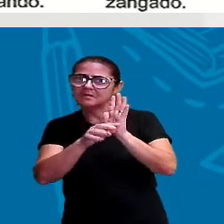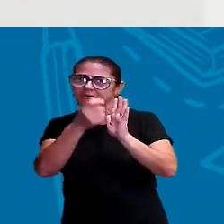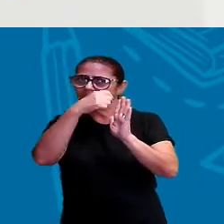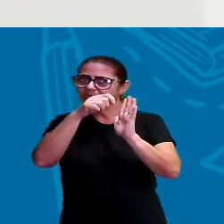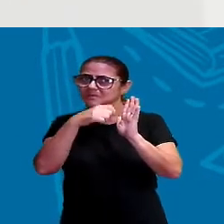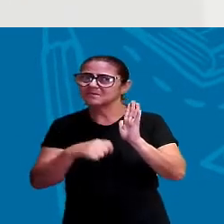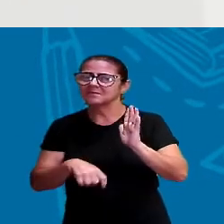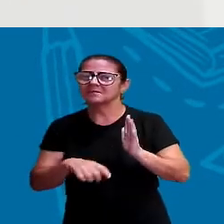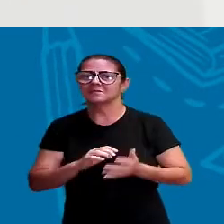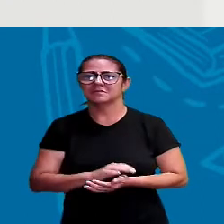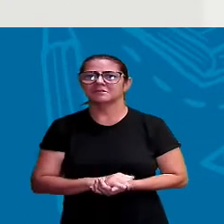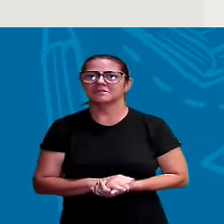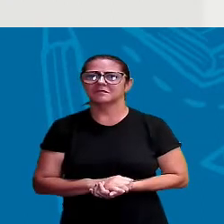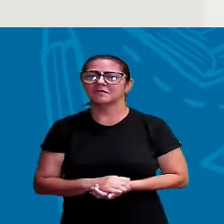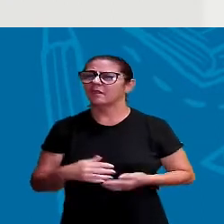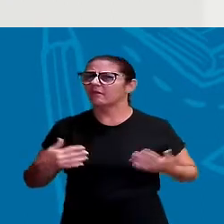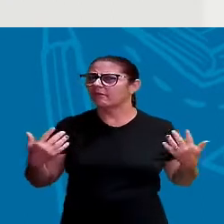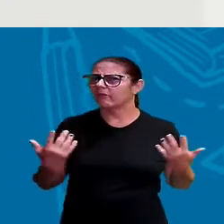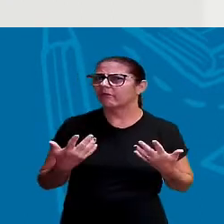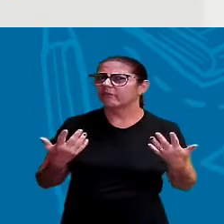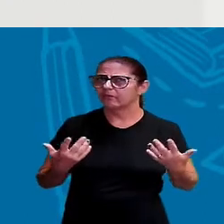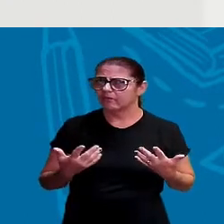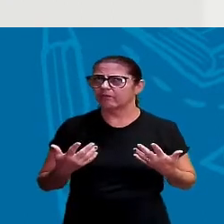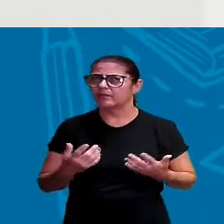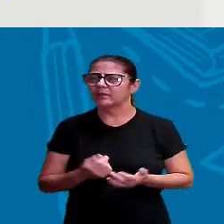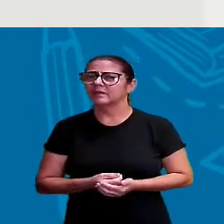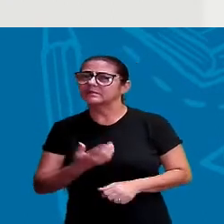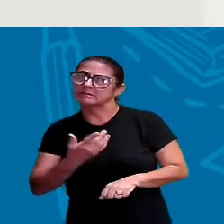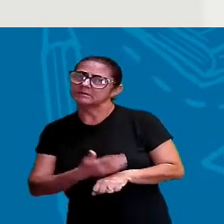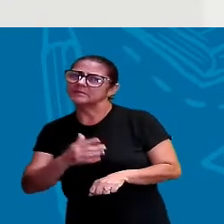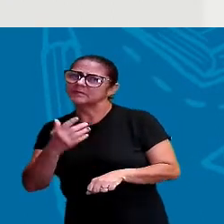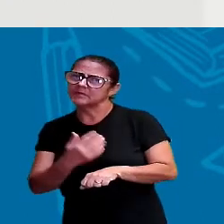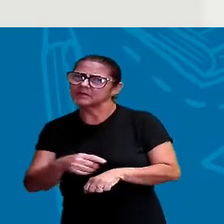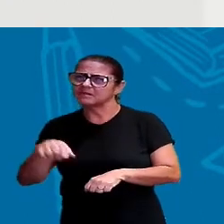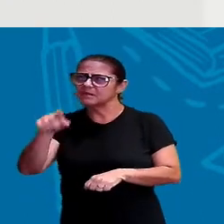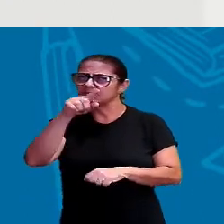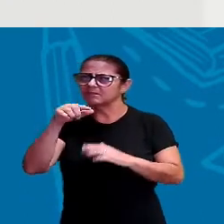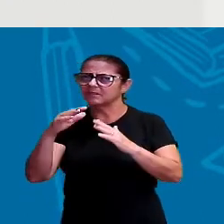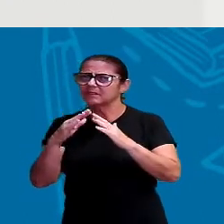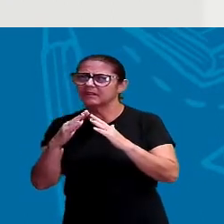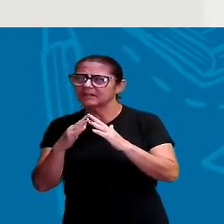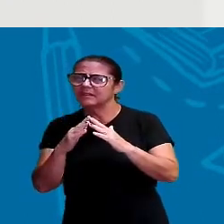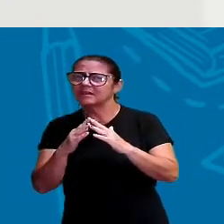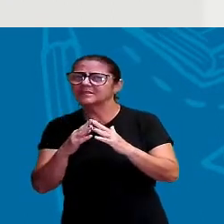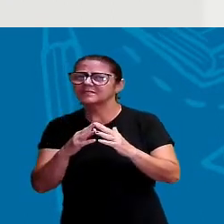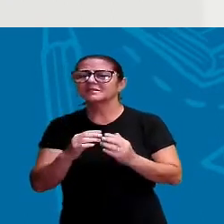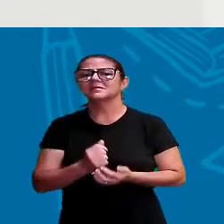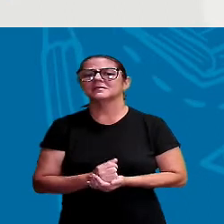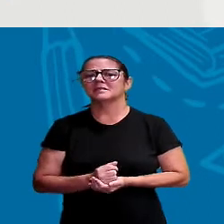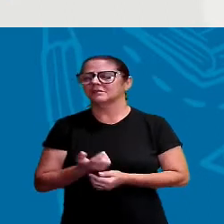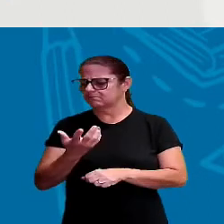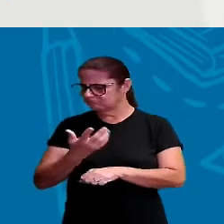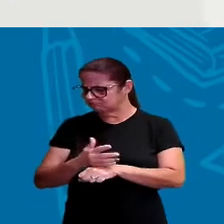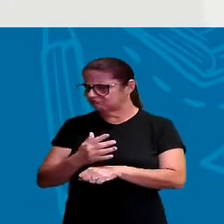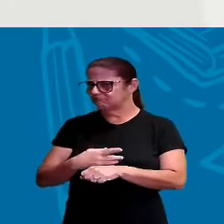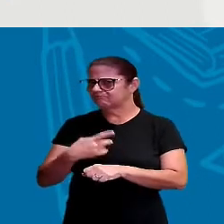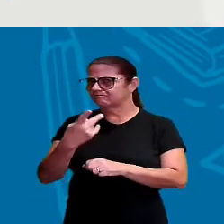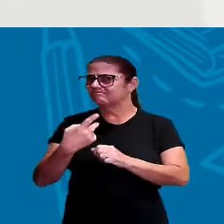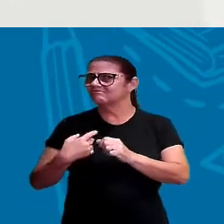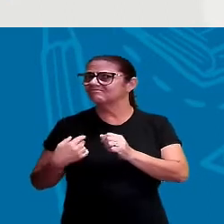Ok? Chegou o tal do Let's Practice Together. Você aí de casa, eu aqui, a gente vai praticar